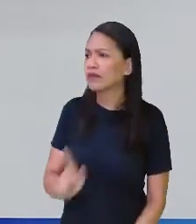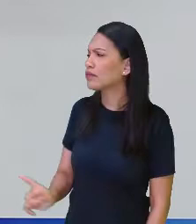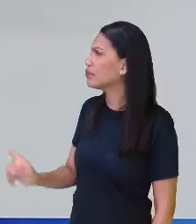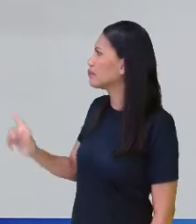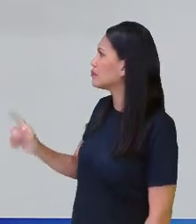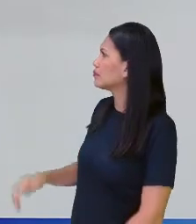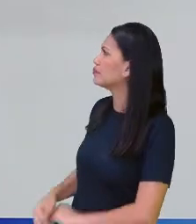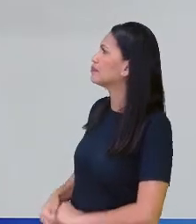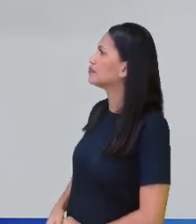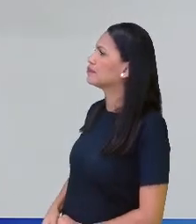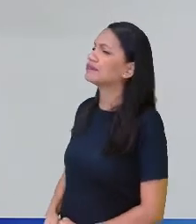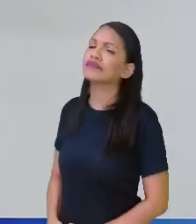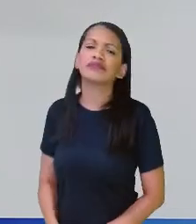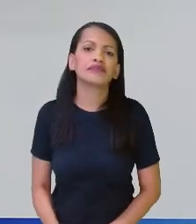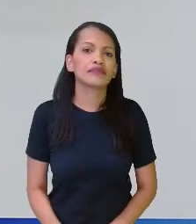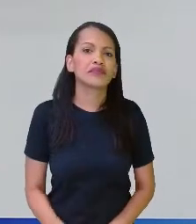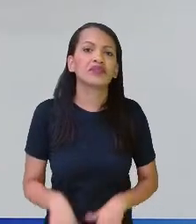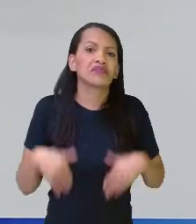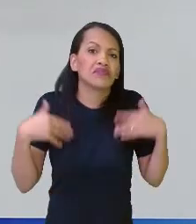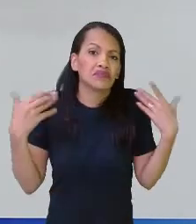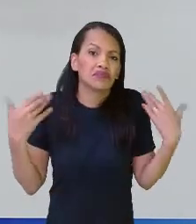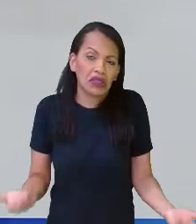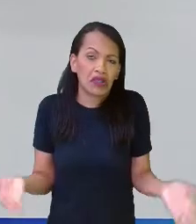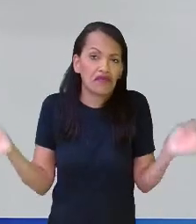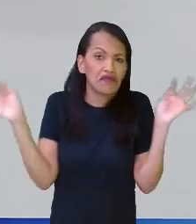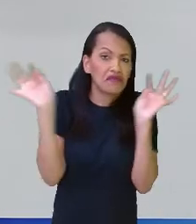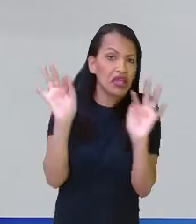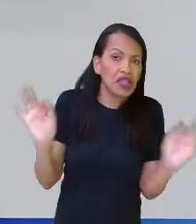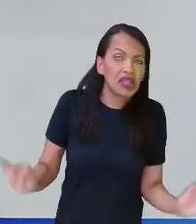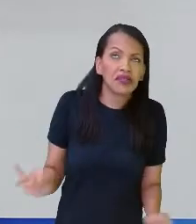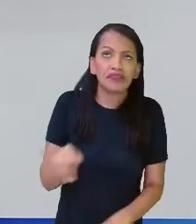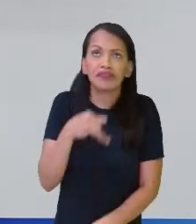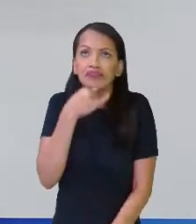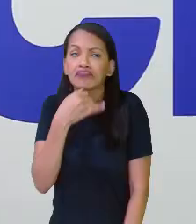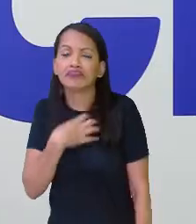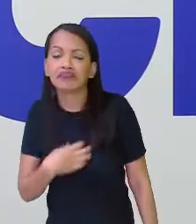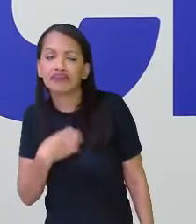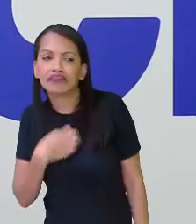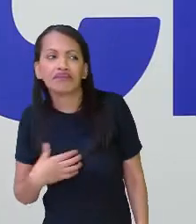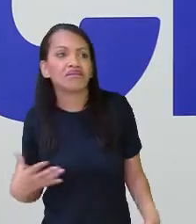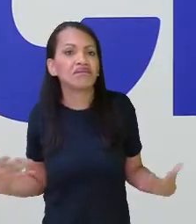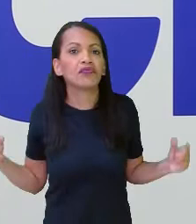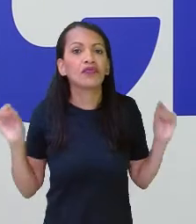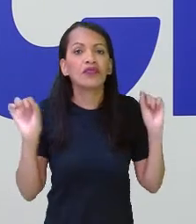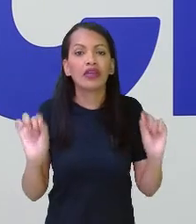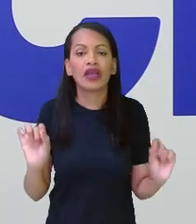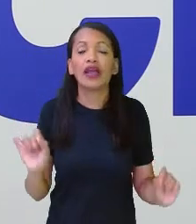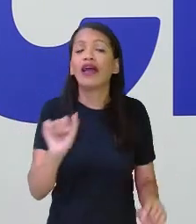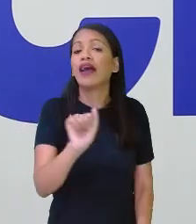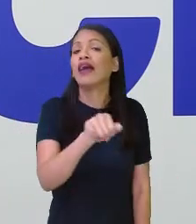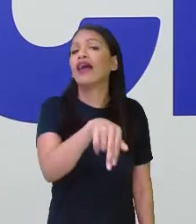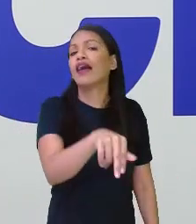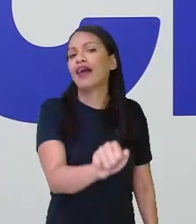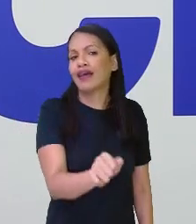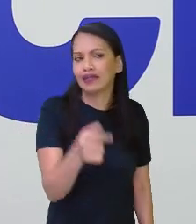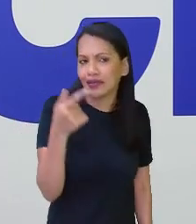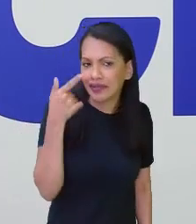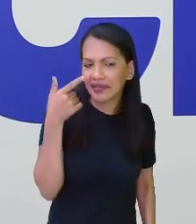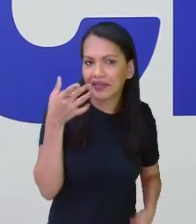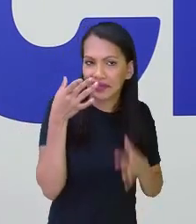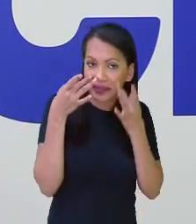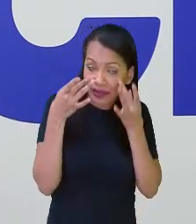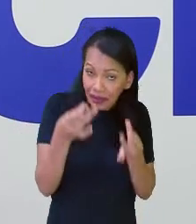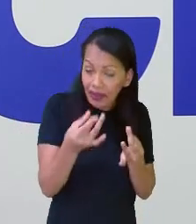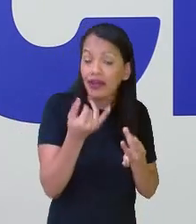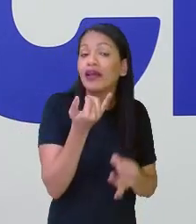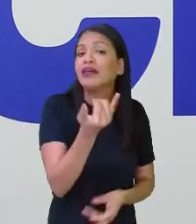expressão que esse cidadãozinho aqui tá? Eles disseram alguma coisa? Disseram, sim. A Ana está aqui bem atenciosa. E ela